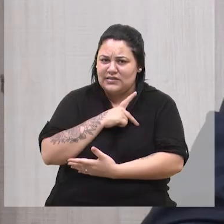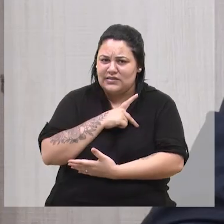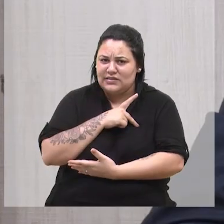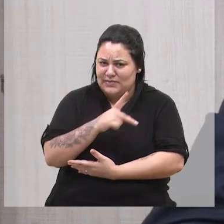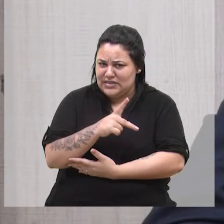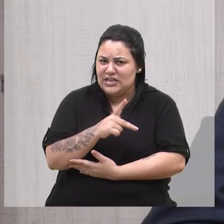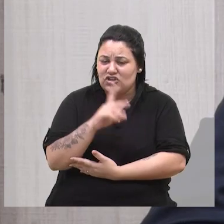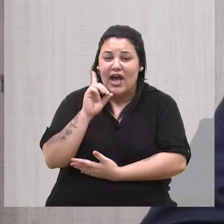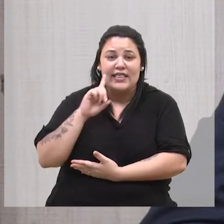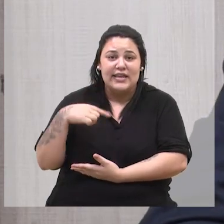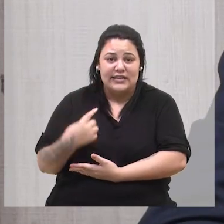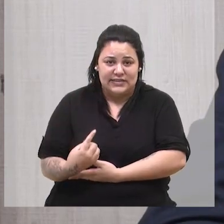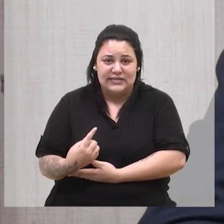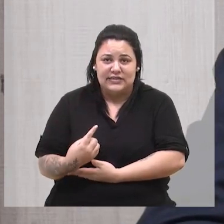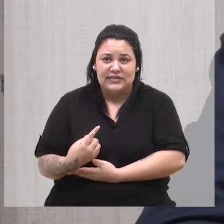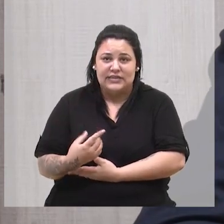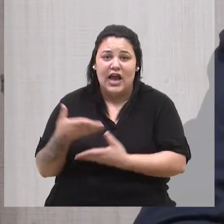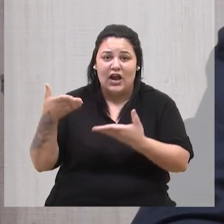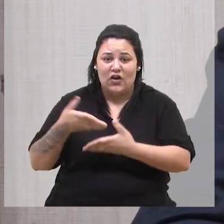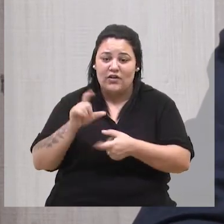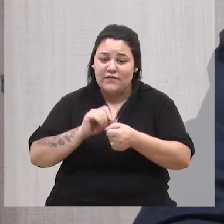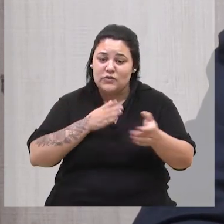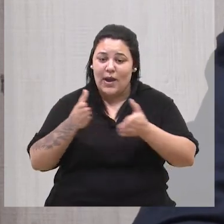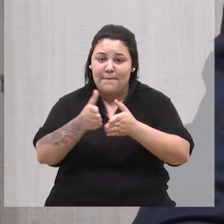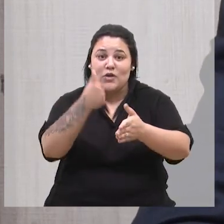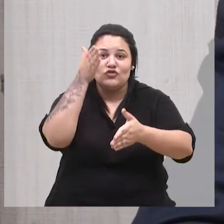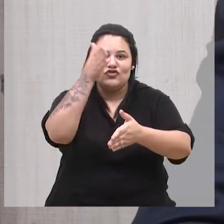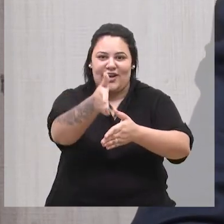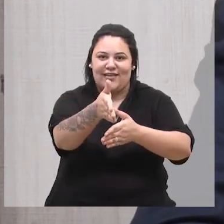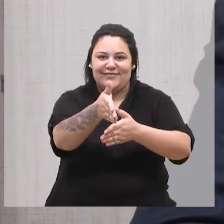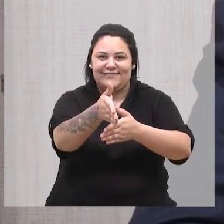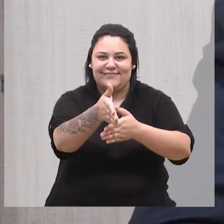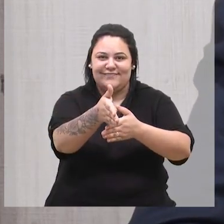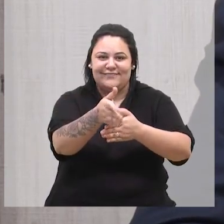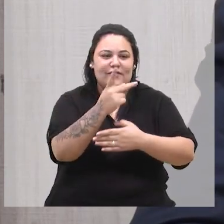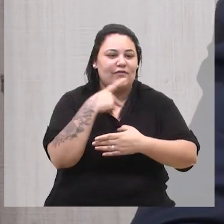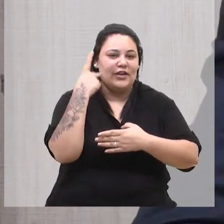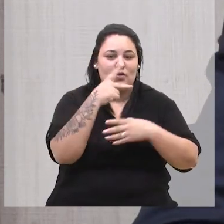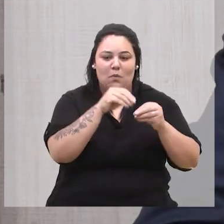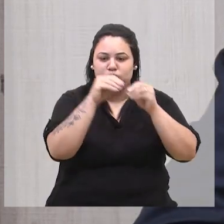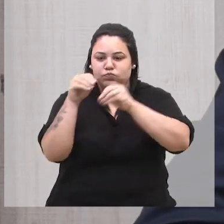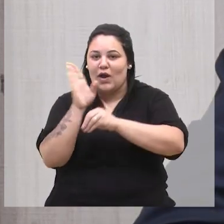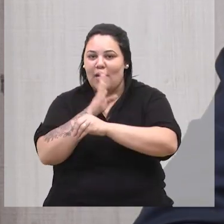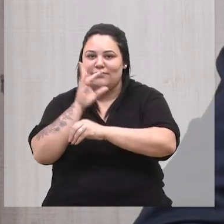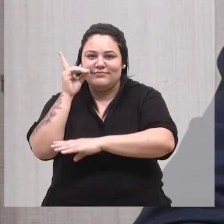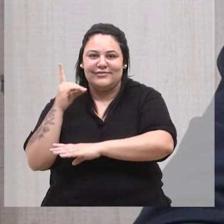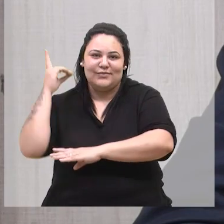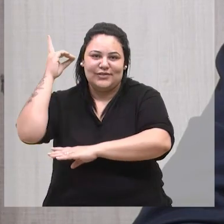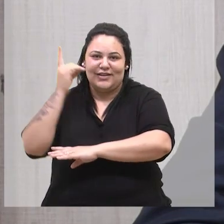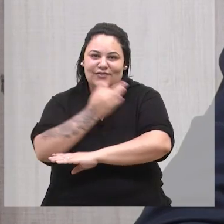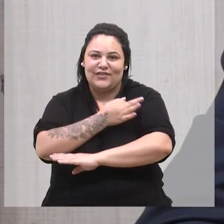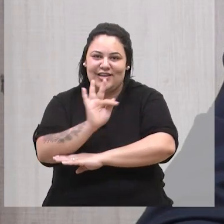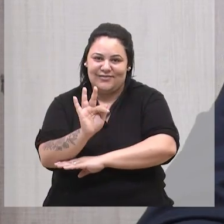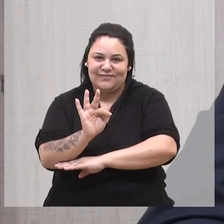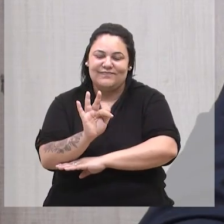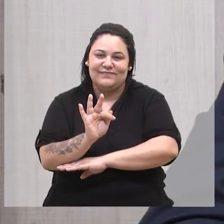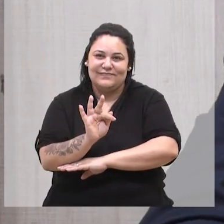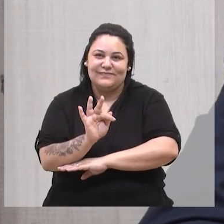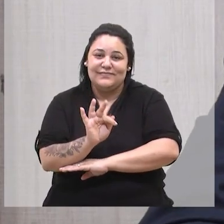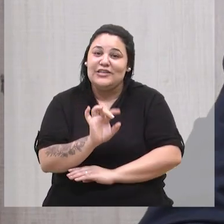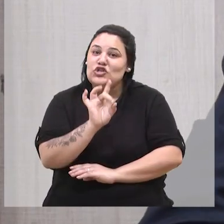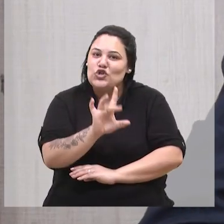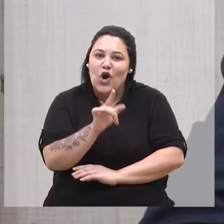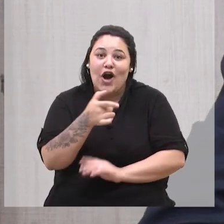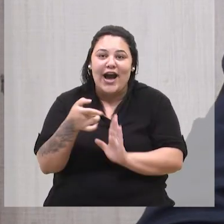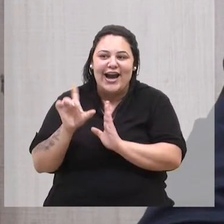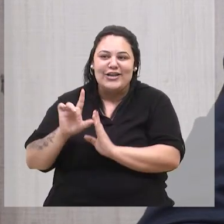é a Denise Pessoa, que fez o caminho direto de vereadora para deputada federal, que era um feito alcançado